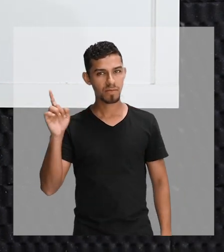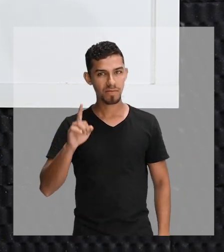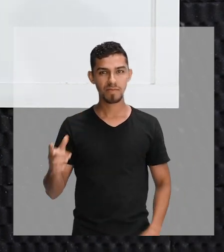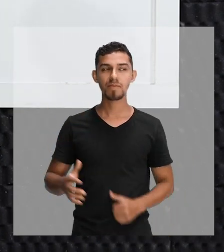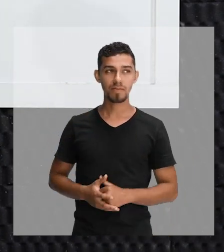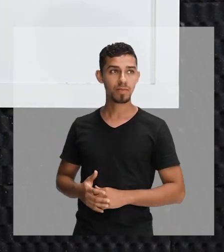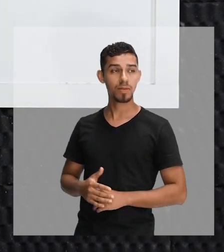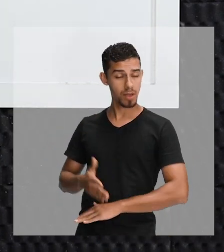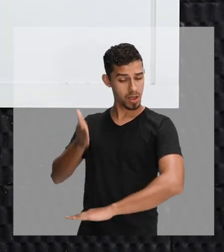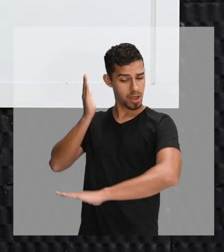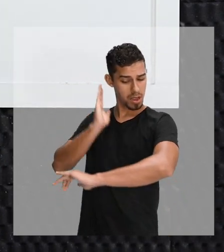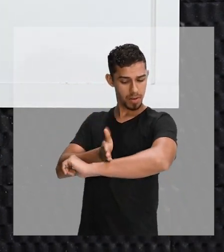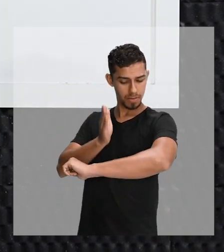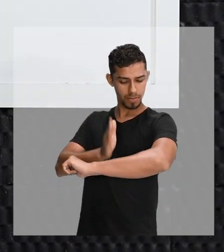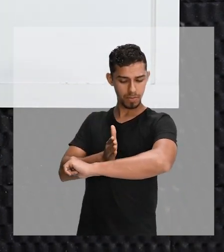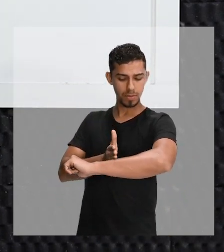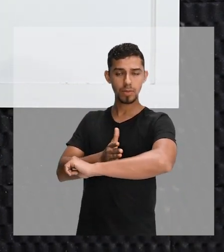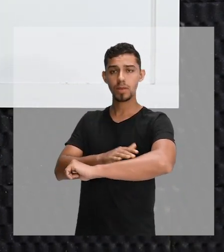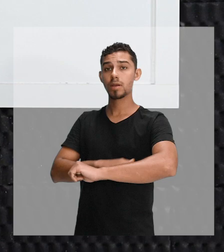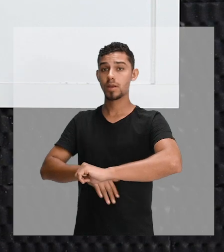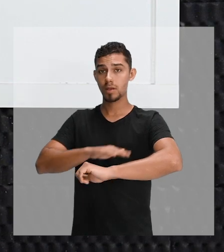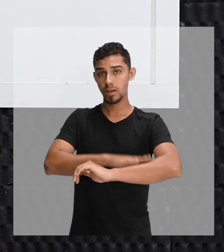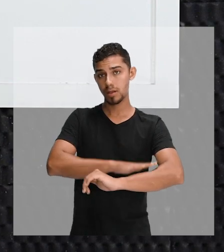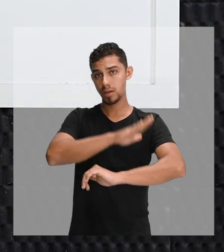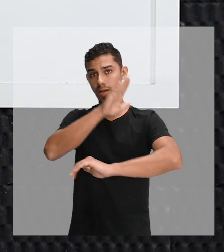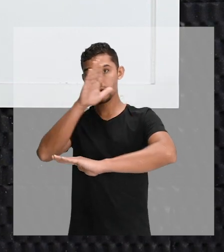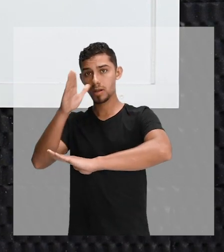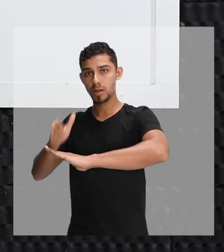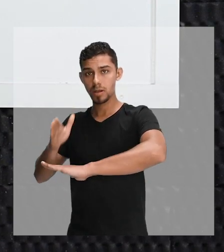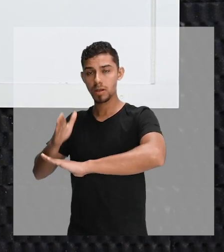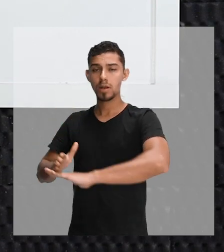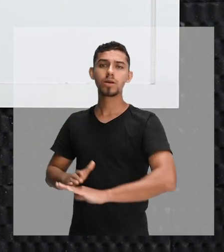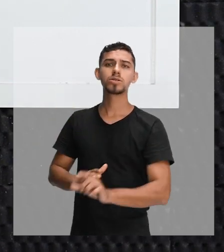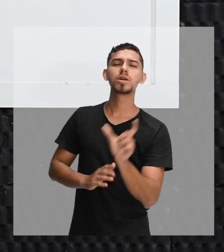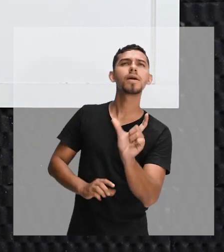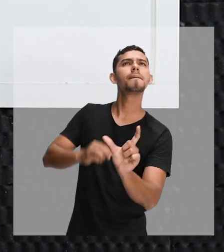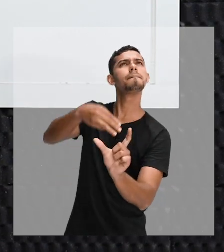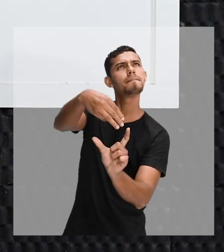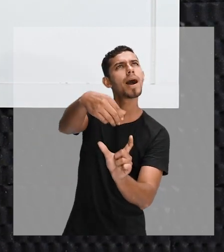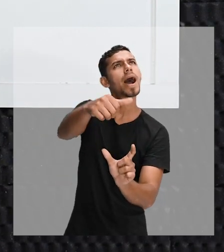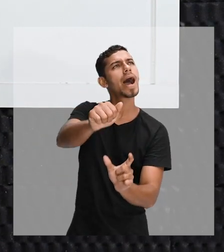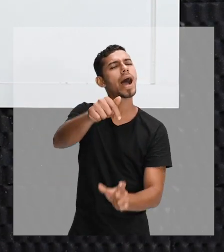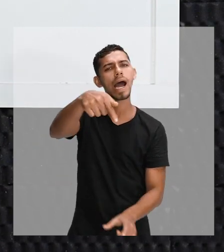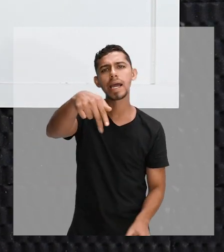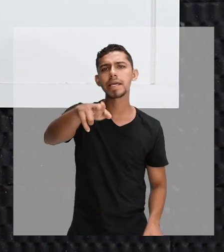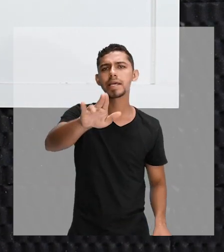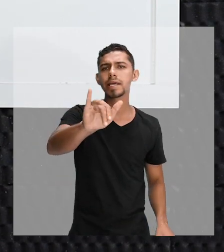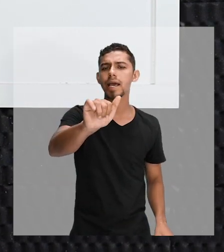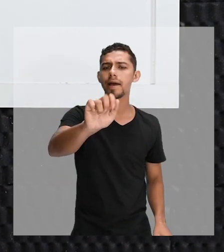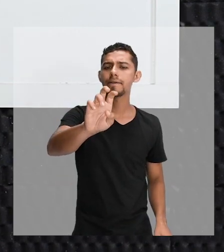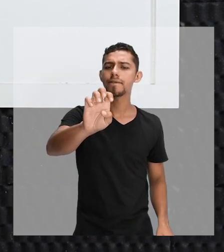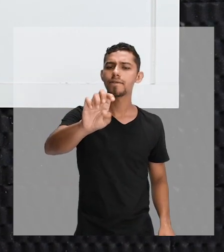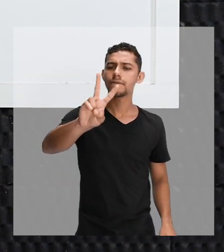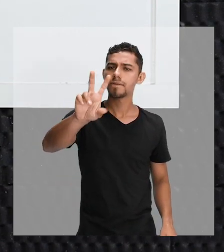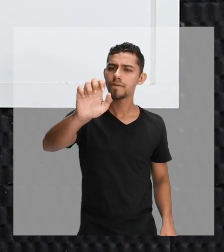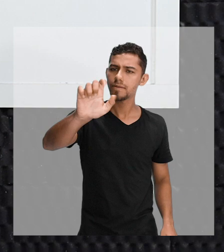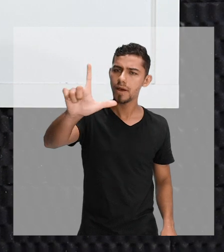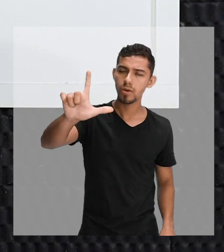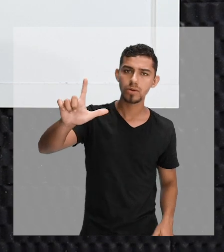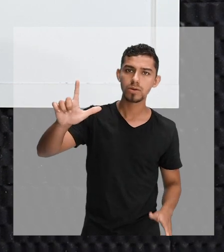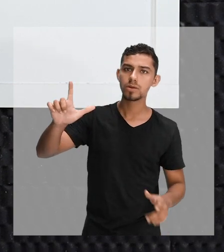intensificar uma discussão sobre o poder. Desde Maquiavel. O professor já ouviu falar em Maquiavel? Eu sei, tu já